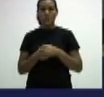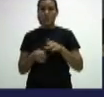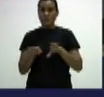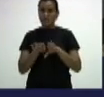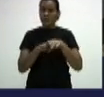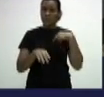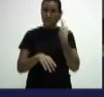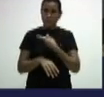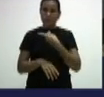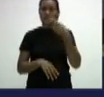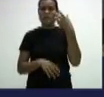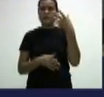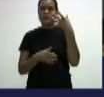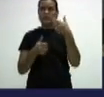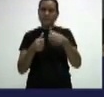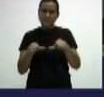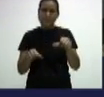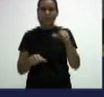estamos tentando, né, aí